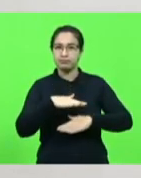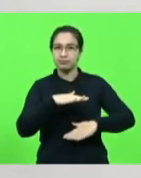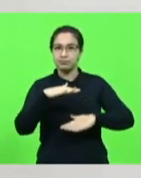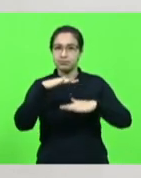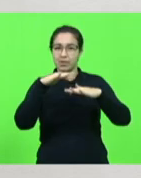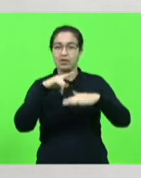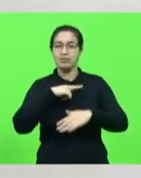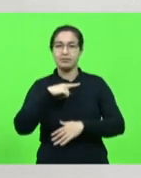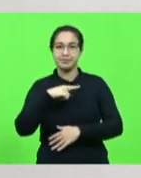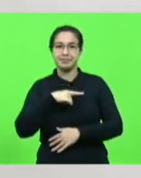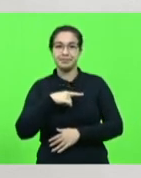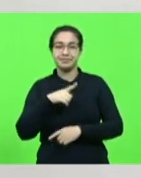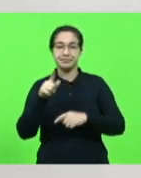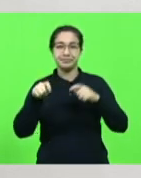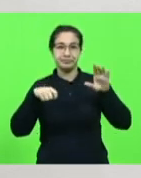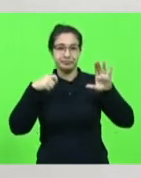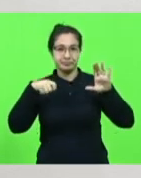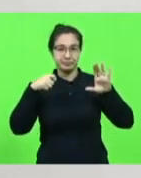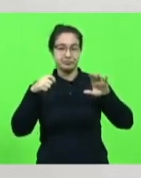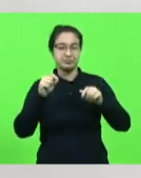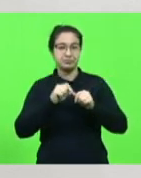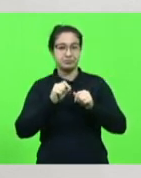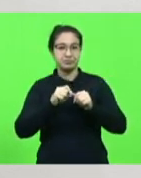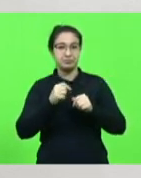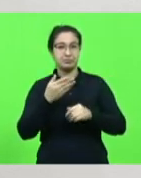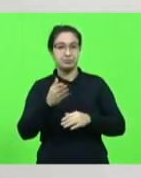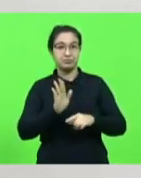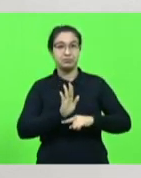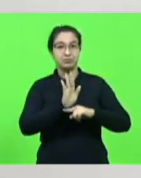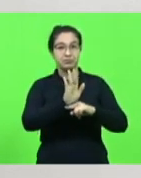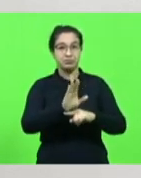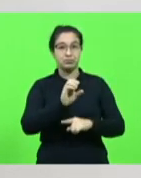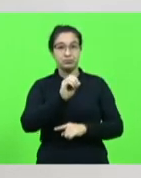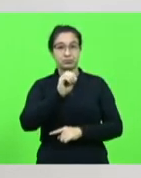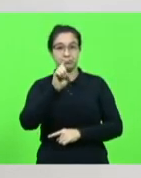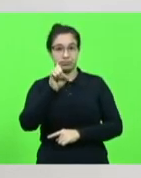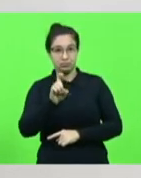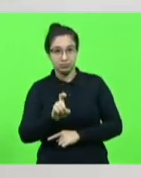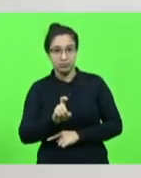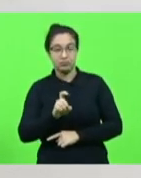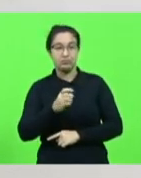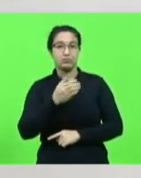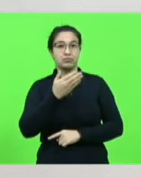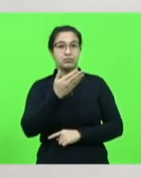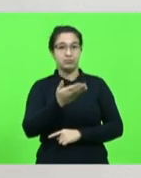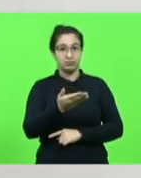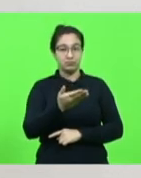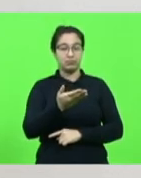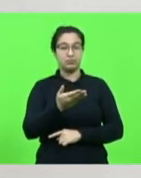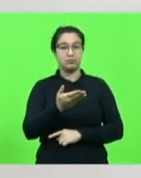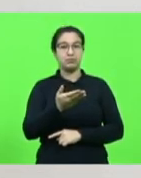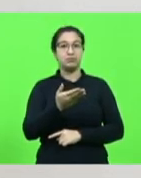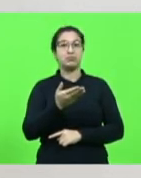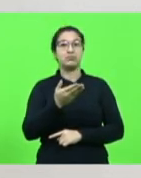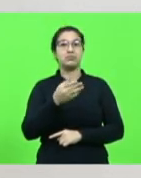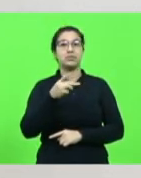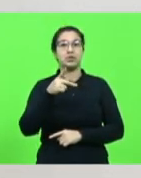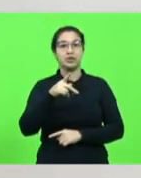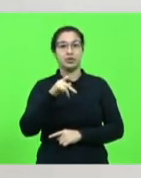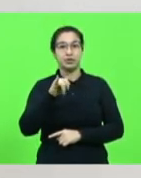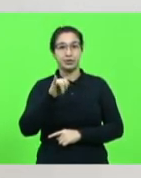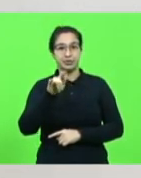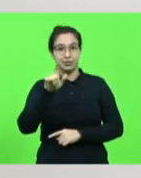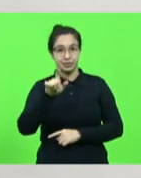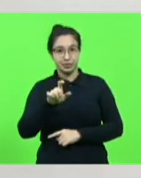lá, ela oxigena a lagoa, na maré de vazante entra peixe, camarão, siri, são aproximadamente, não sei se esses dados são